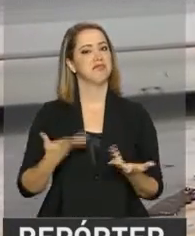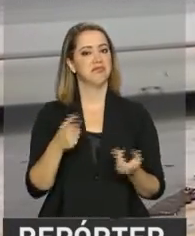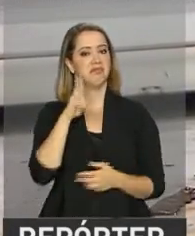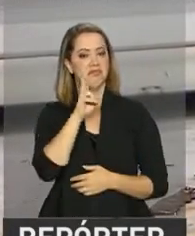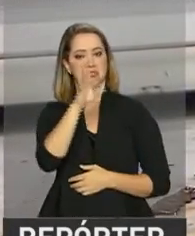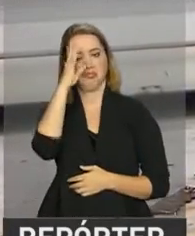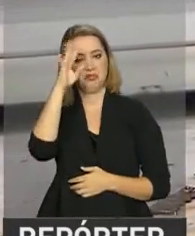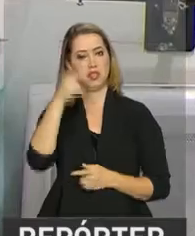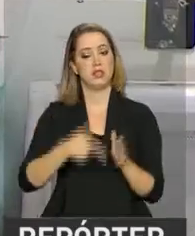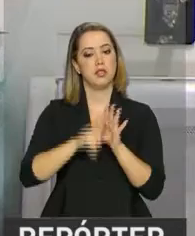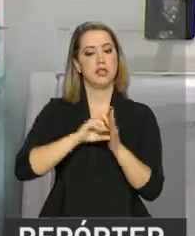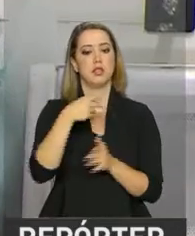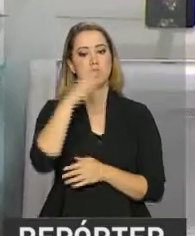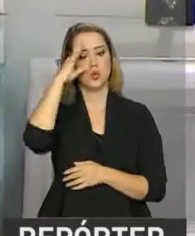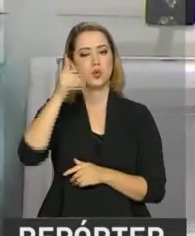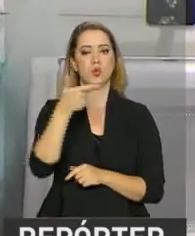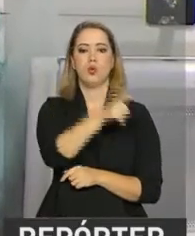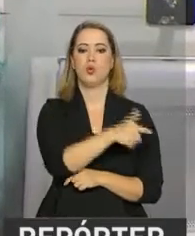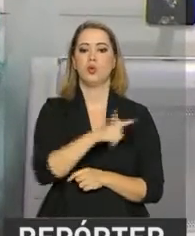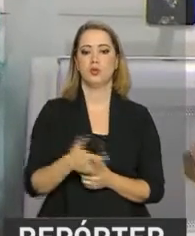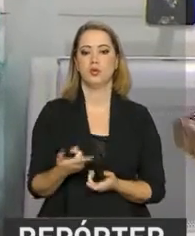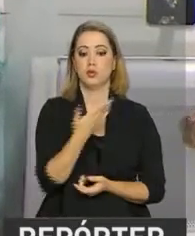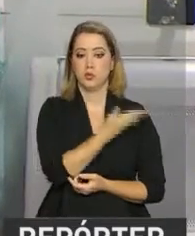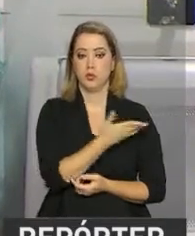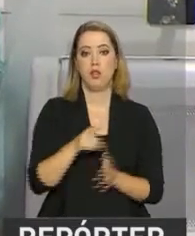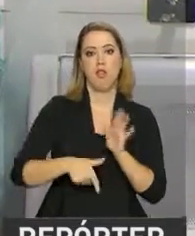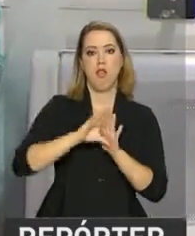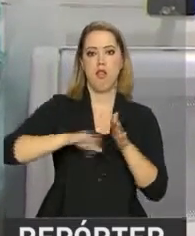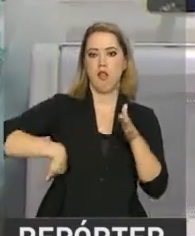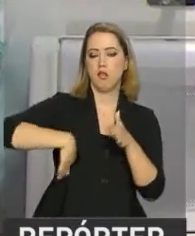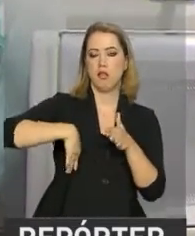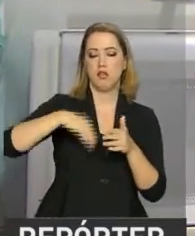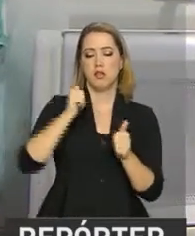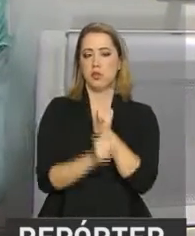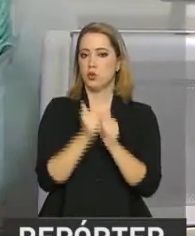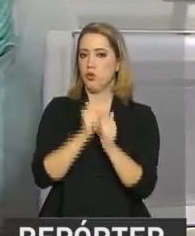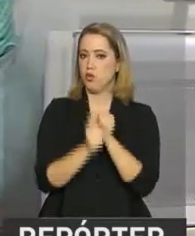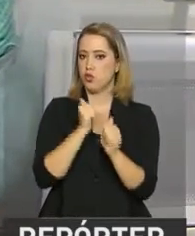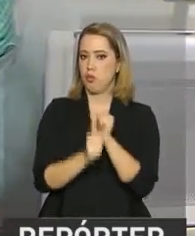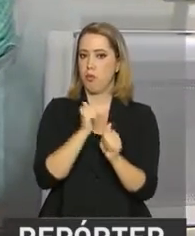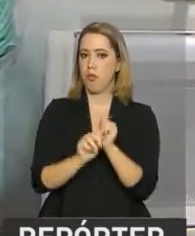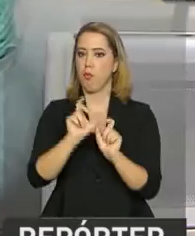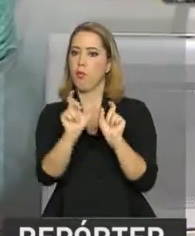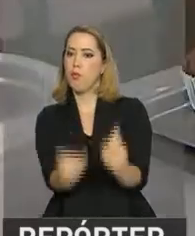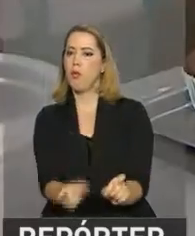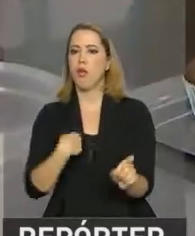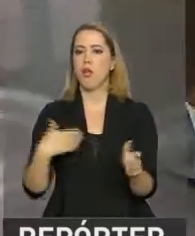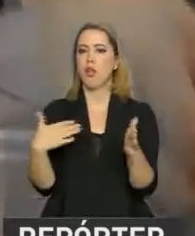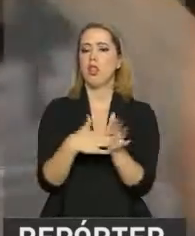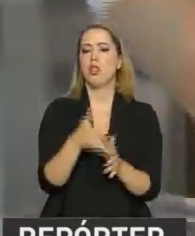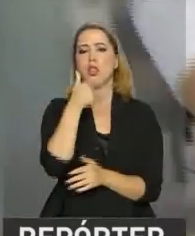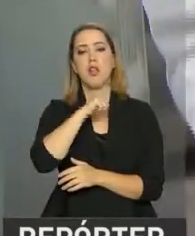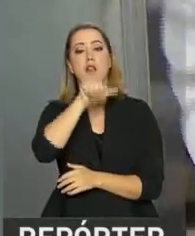imagina que antes do seu sonho era outro alexandre foi jogador profissional de futebol até que uma mande um amigo